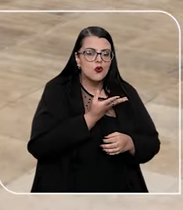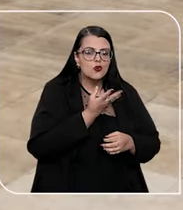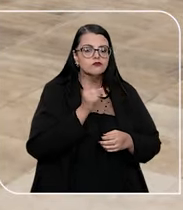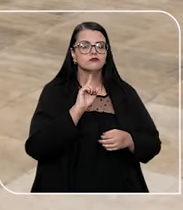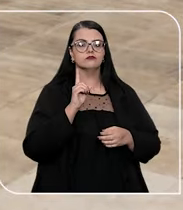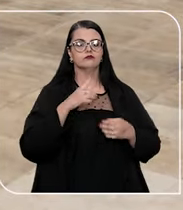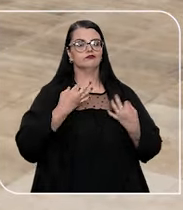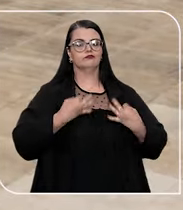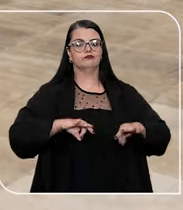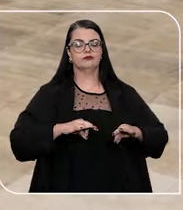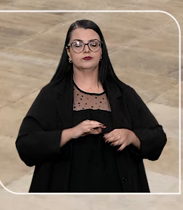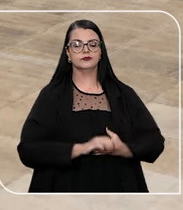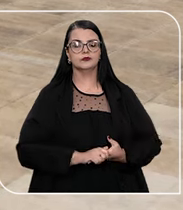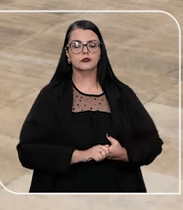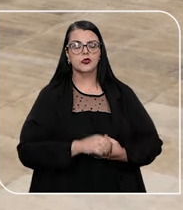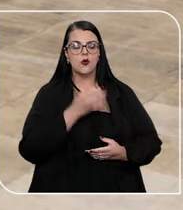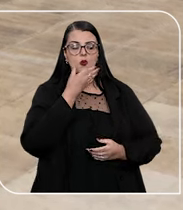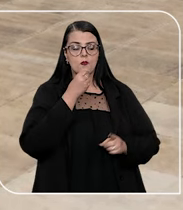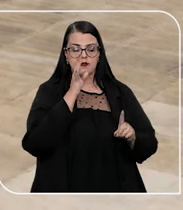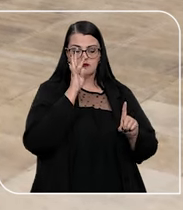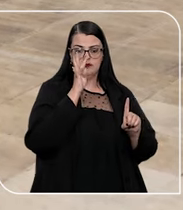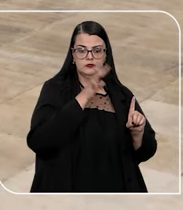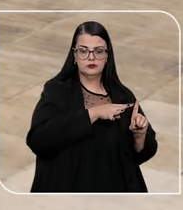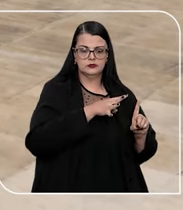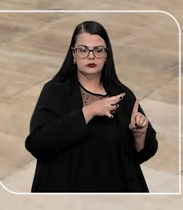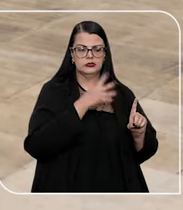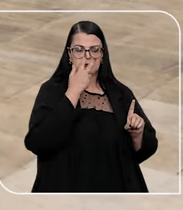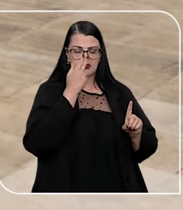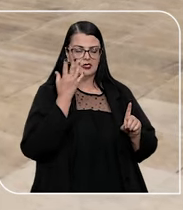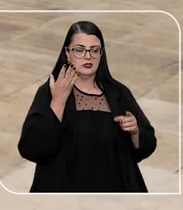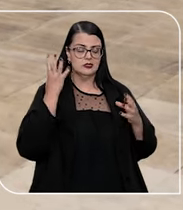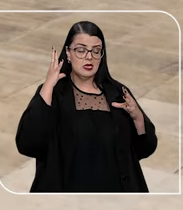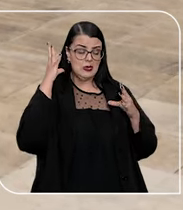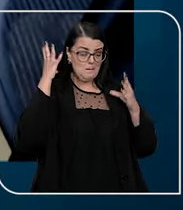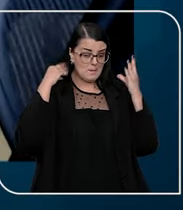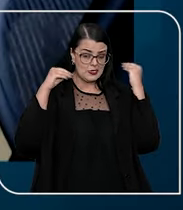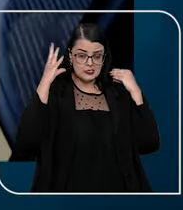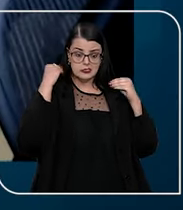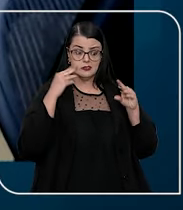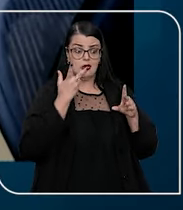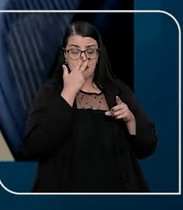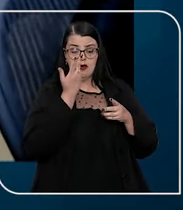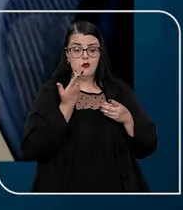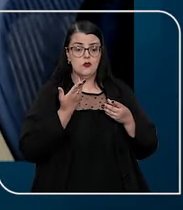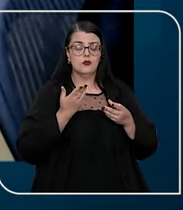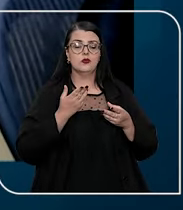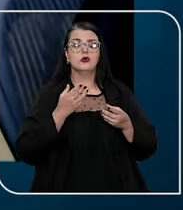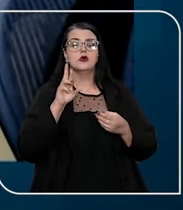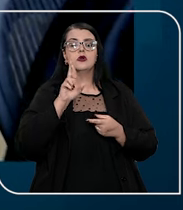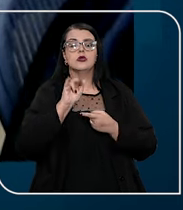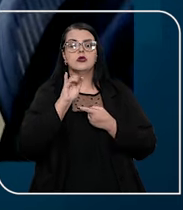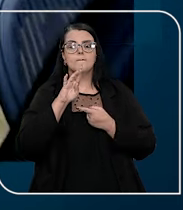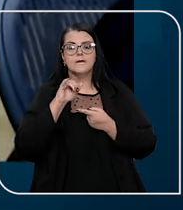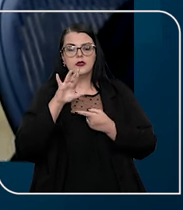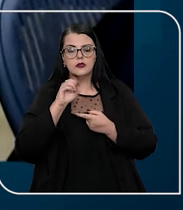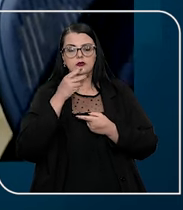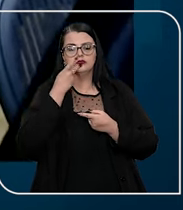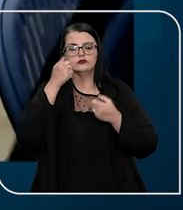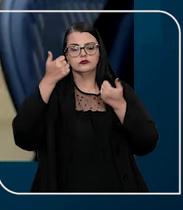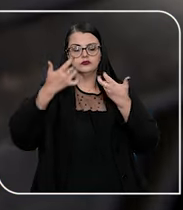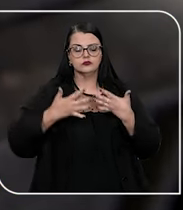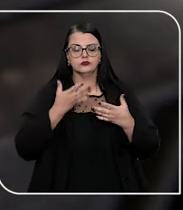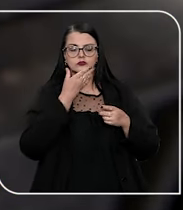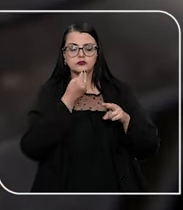uma confissão extrajudicial segundo o acusado obtida sob tortura o relator do recurso Ministro Ribeiro Dantas